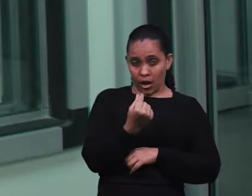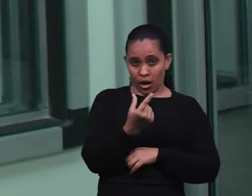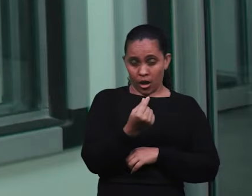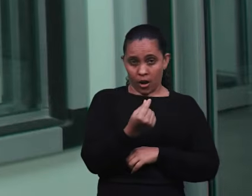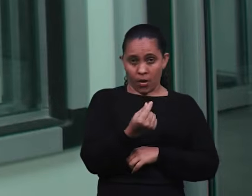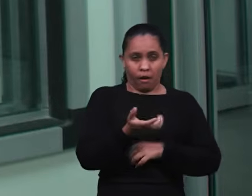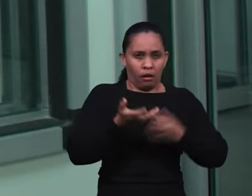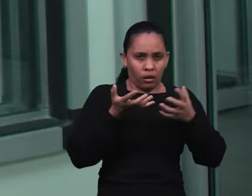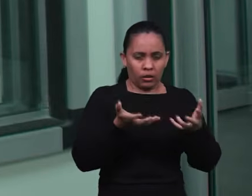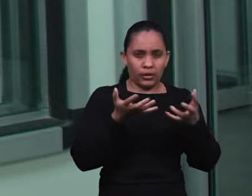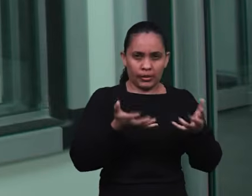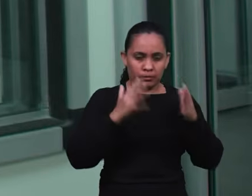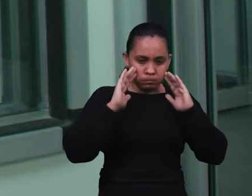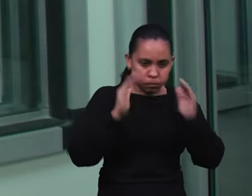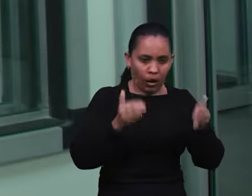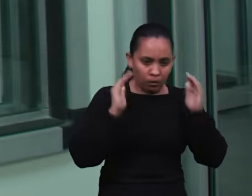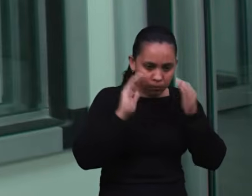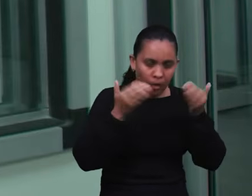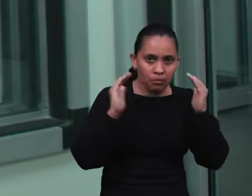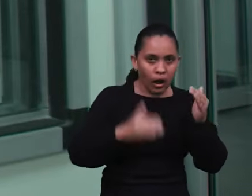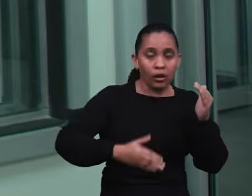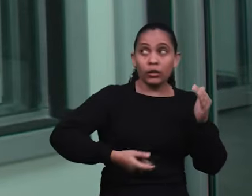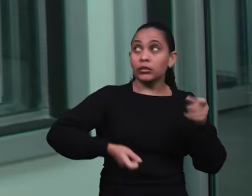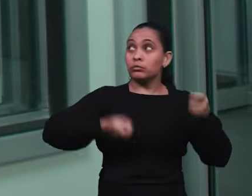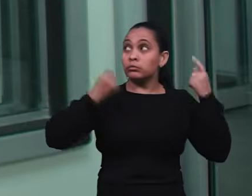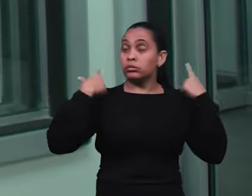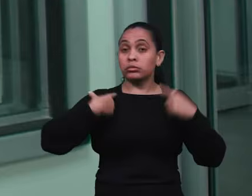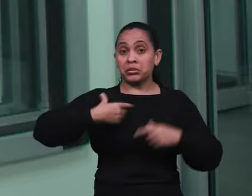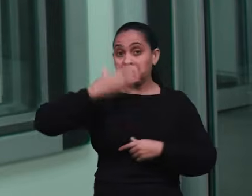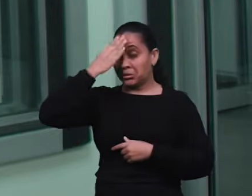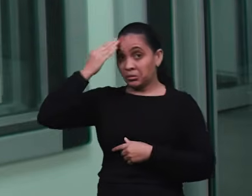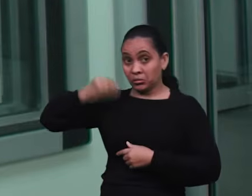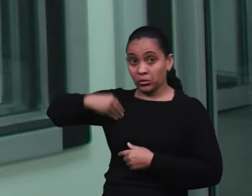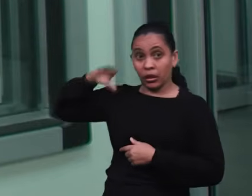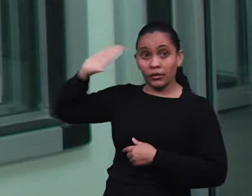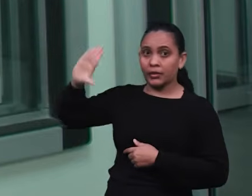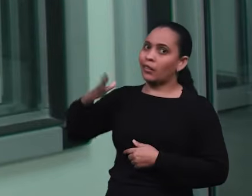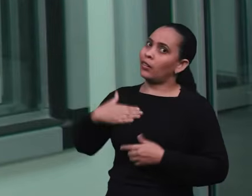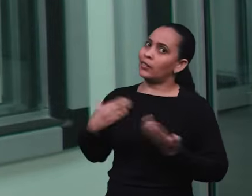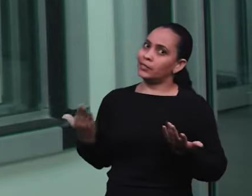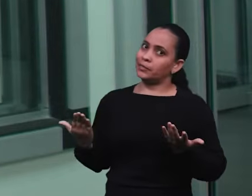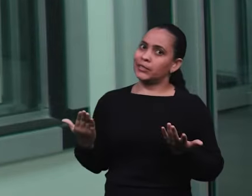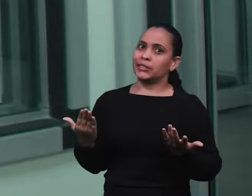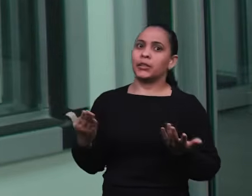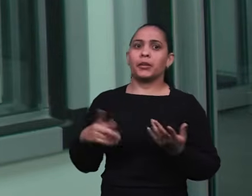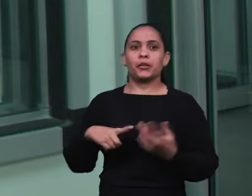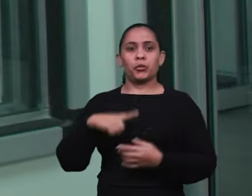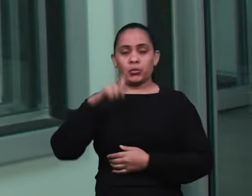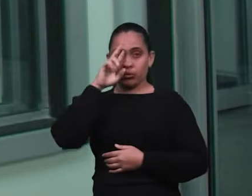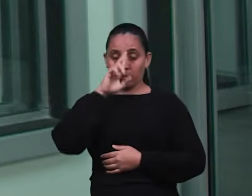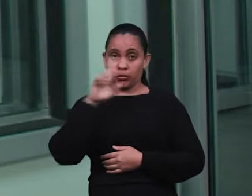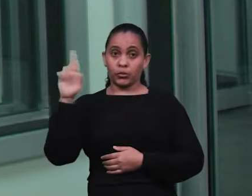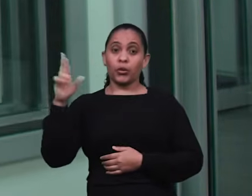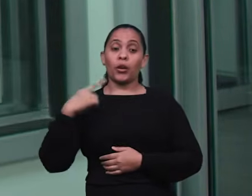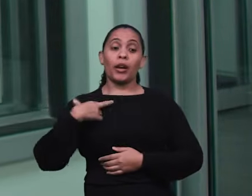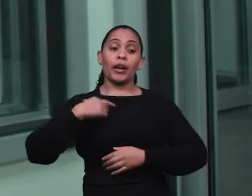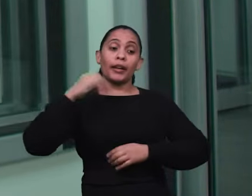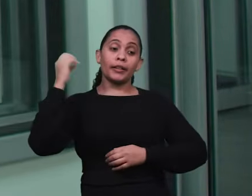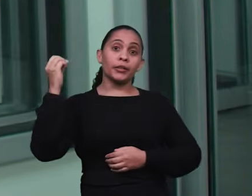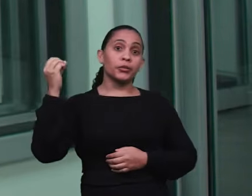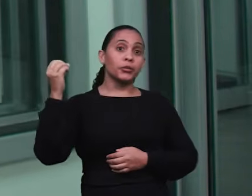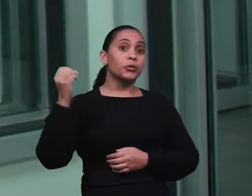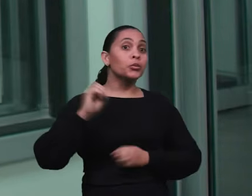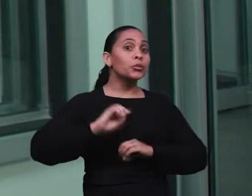isso, né? A questão de nós guardarmos tesouro no céu. Mas ele fala da importância também de nós usarmos recursos não como nosso